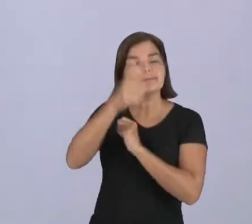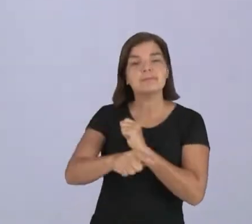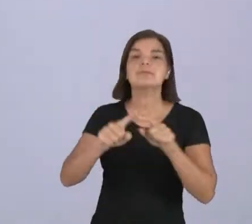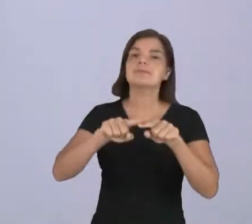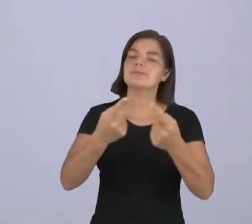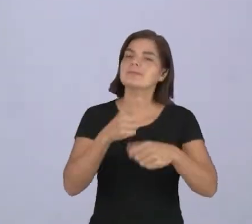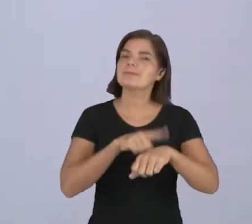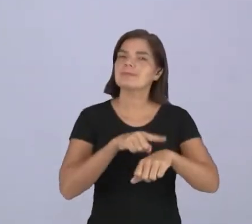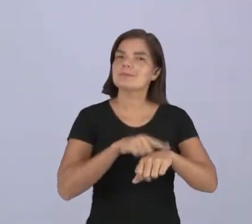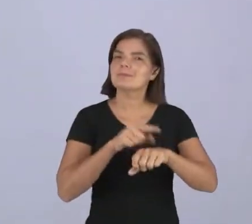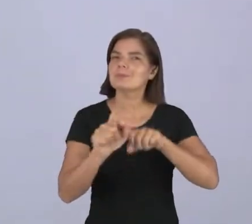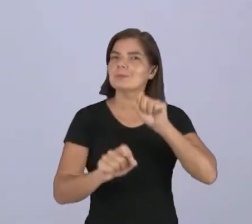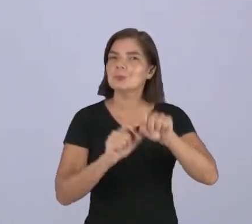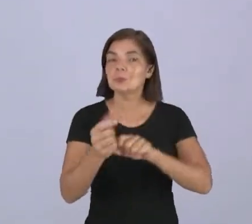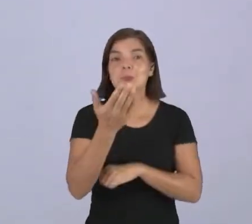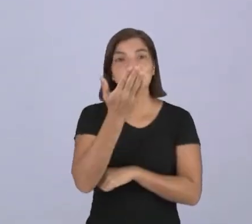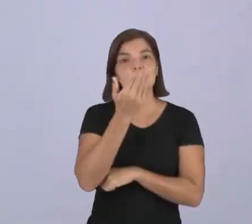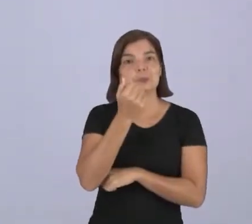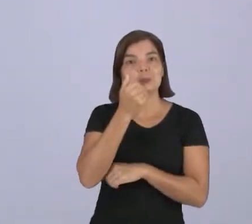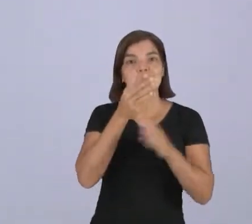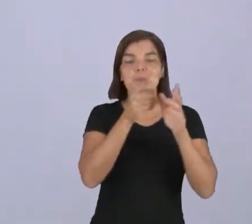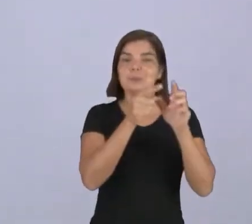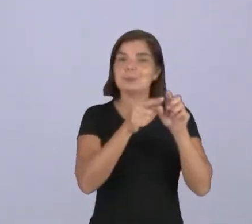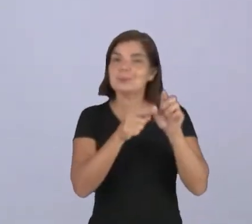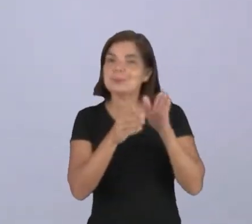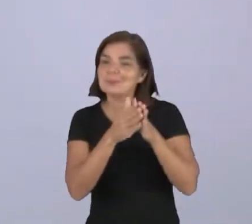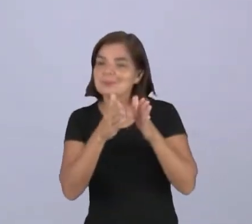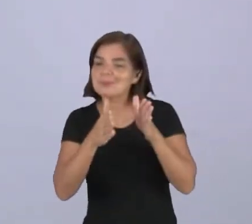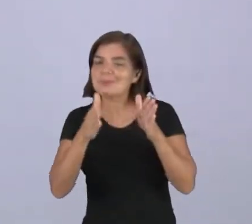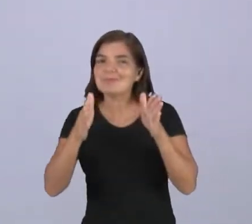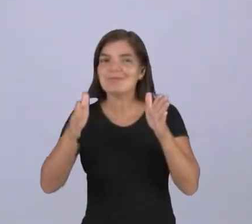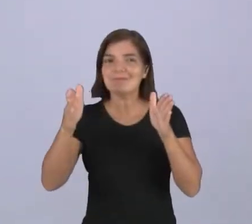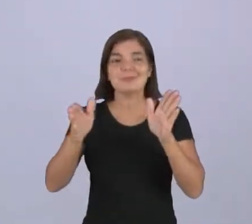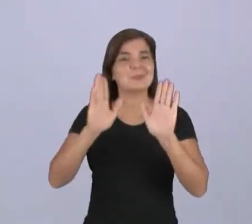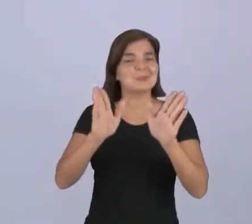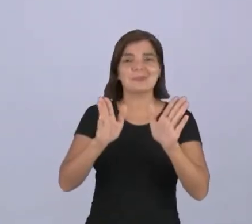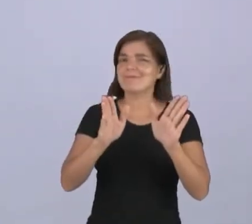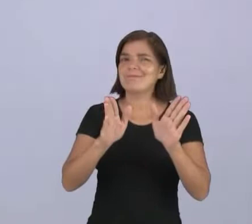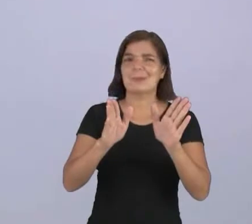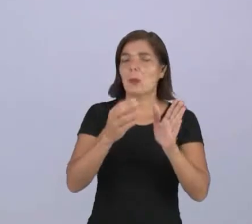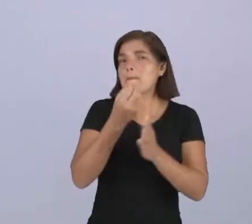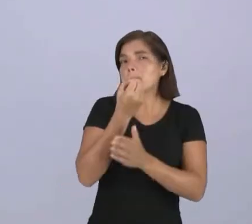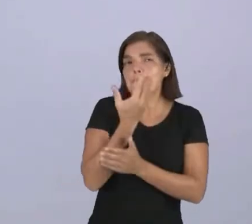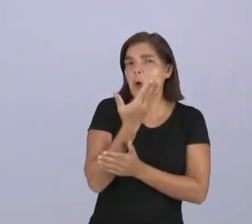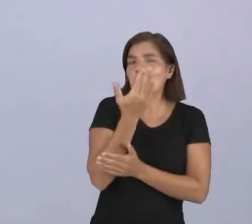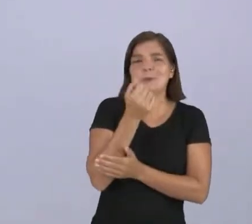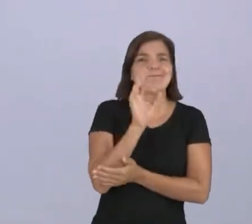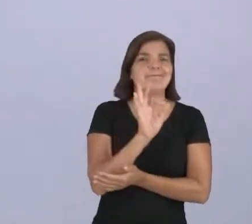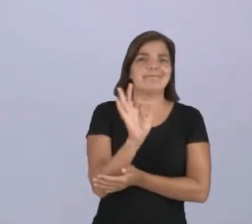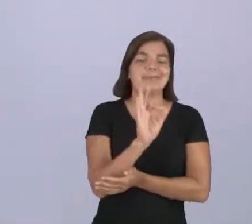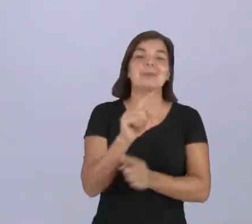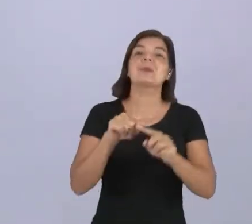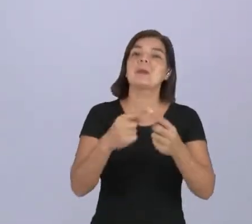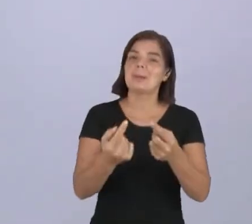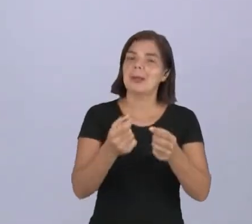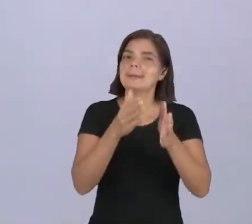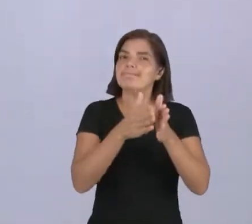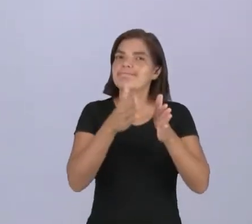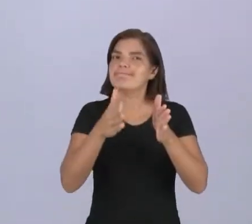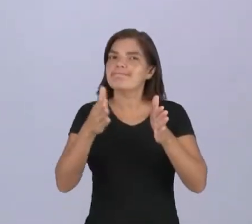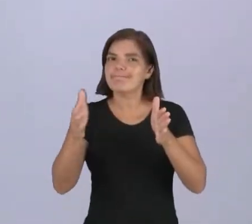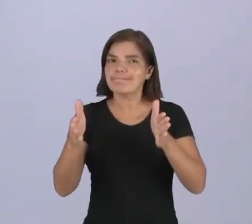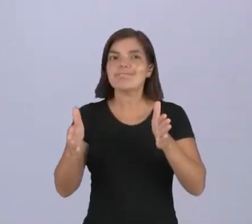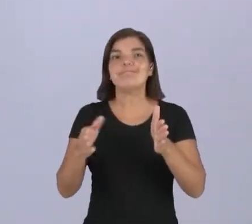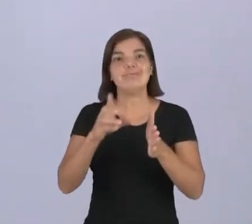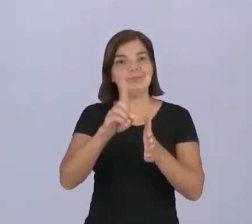justamente nesse momento que os alimentos estão passando por esse processo, de que já não estão mais bons para ser consumido, que eles estão passando